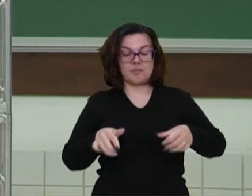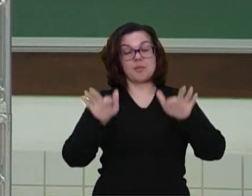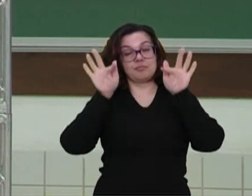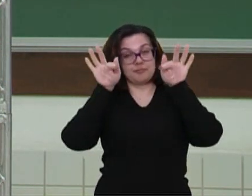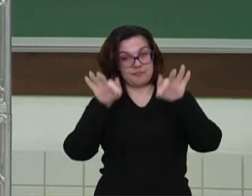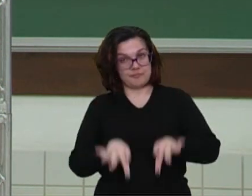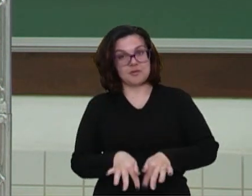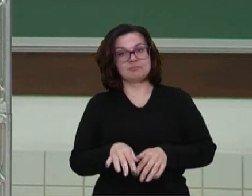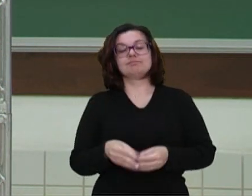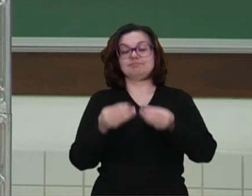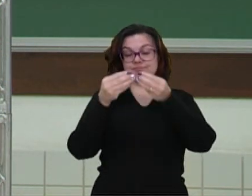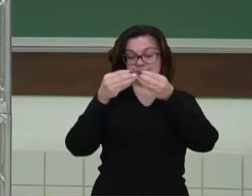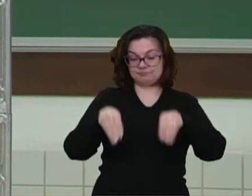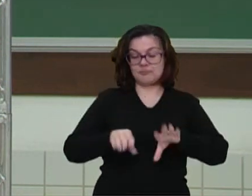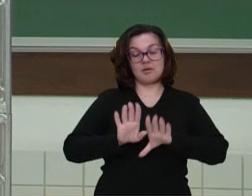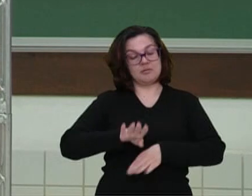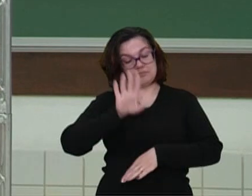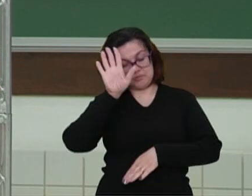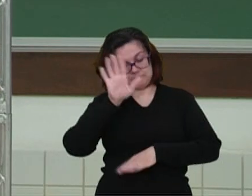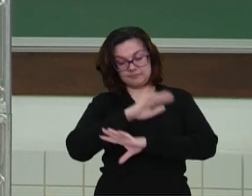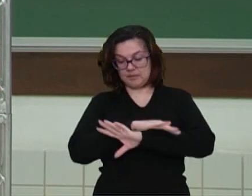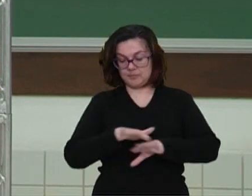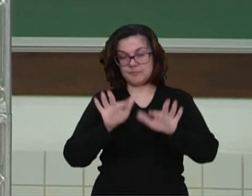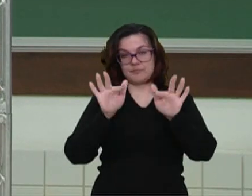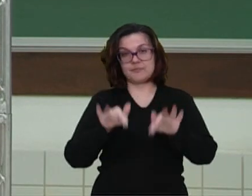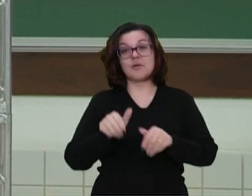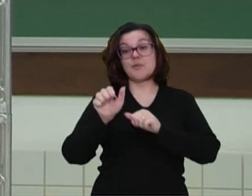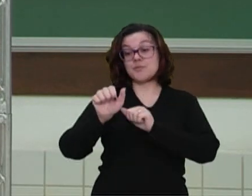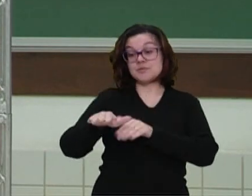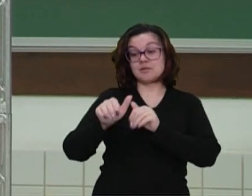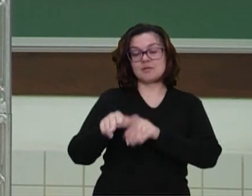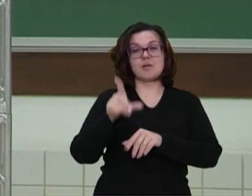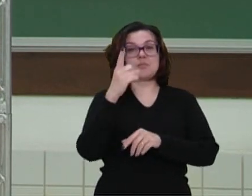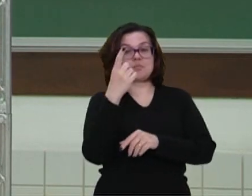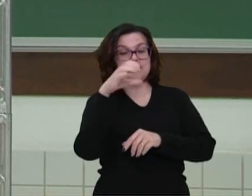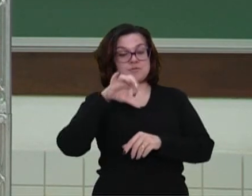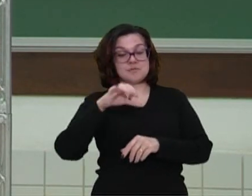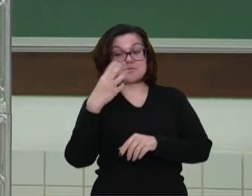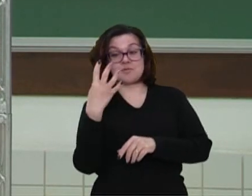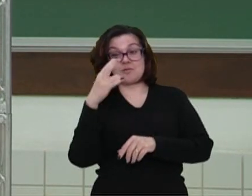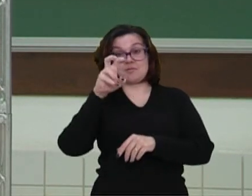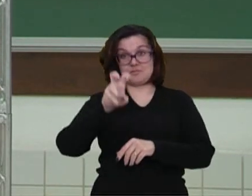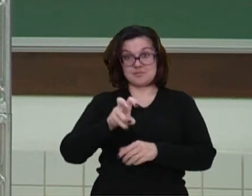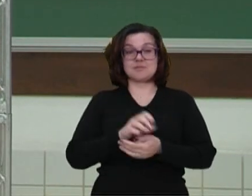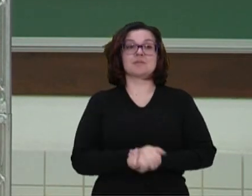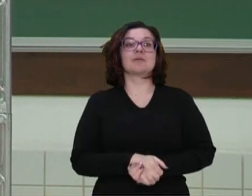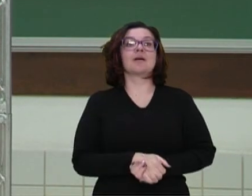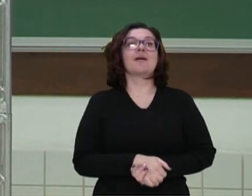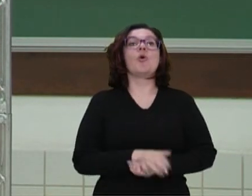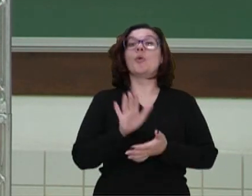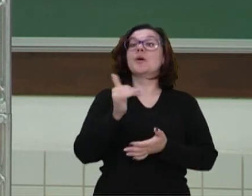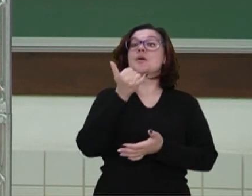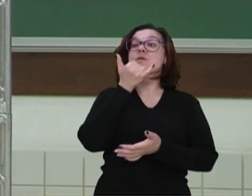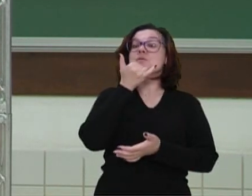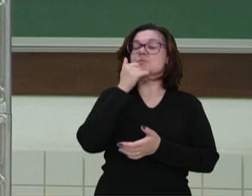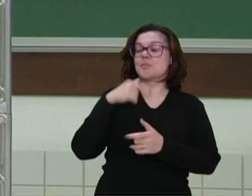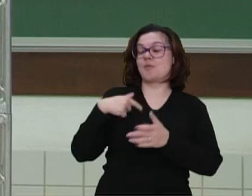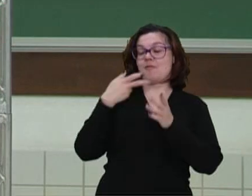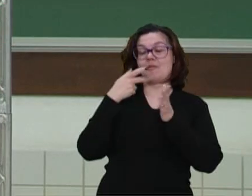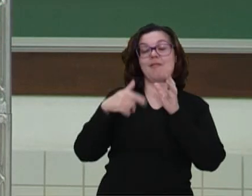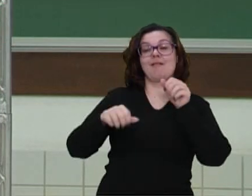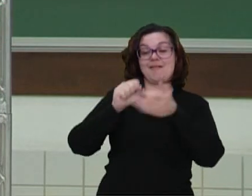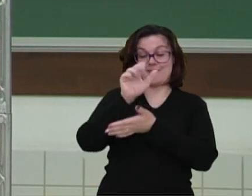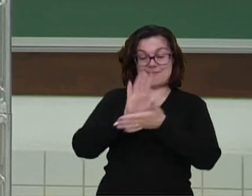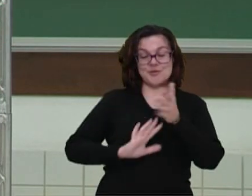Mundial de agosto para setembro de 45. Essa próxima atividade, essa próxima